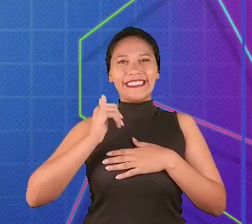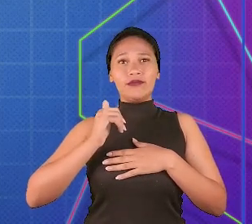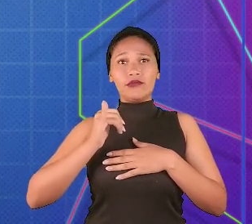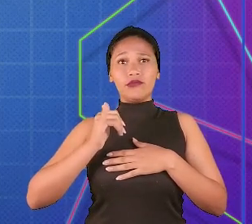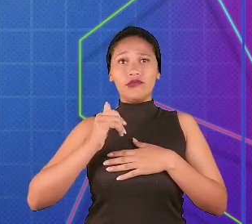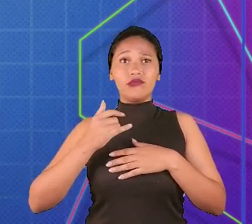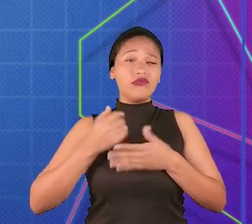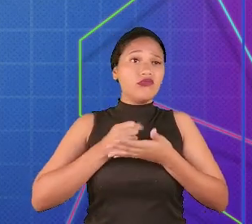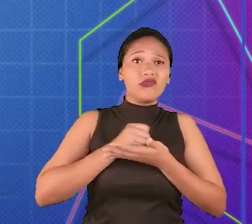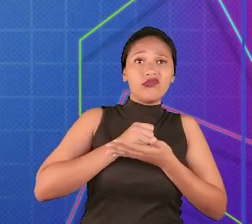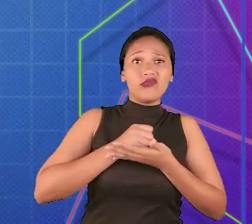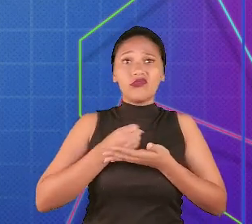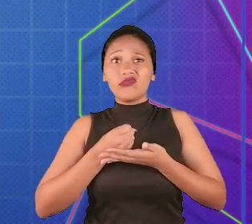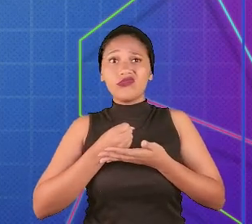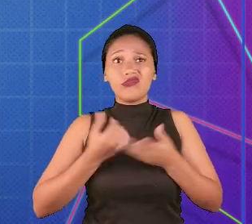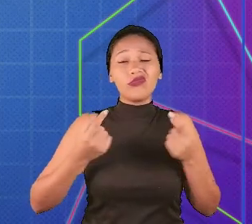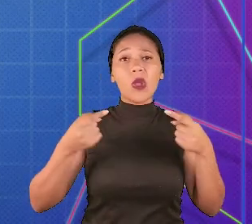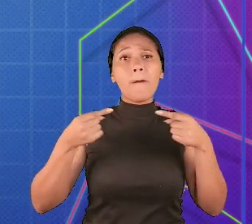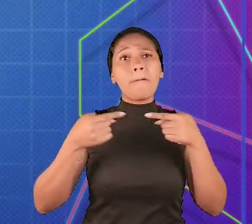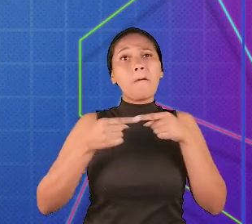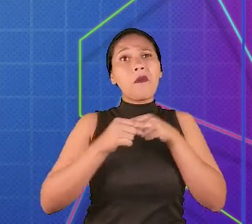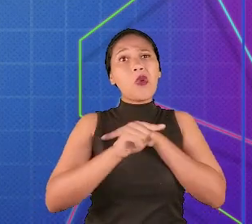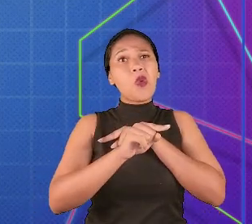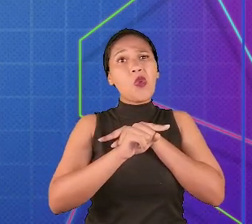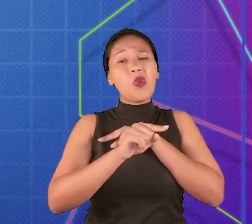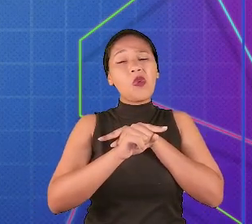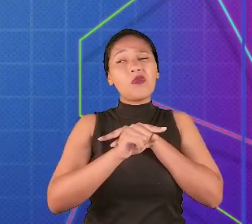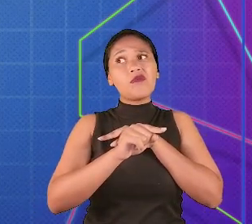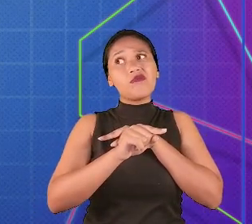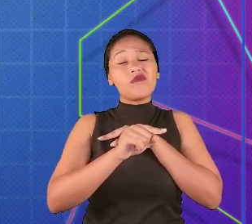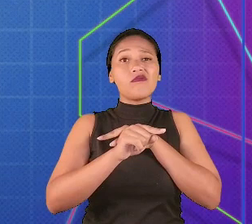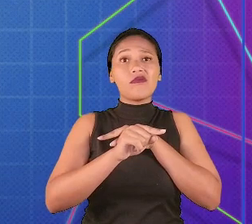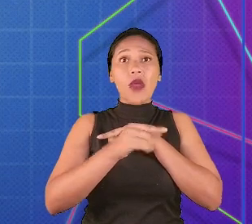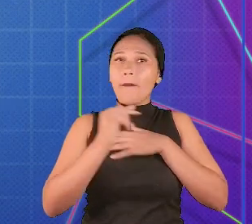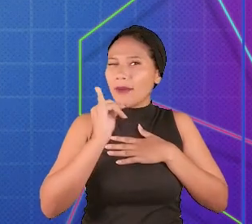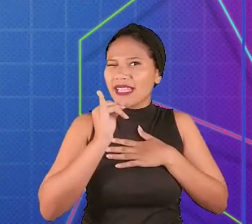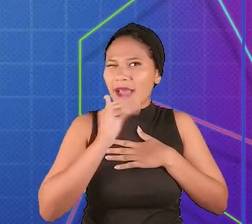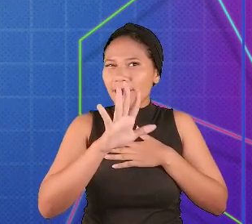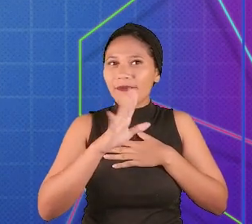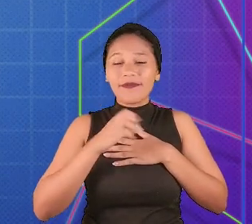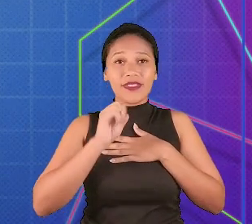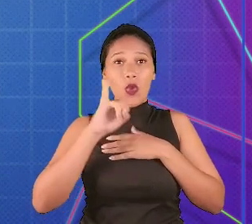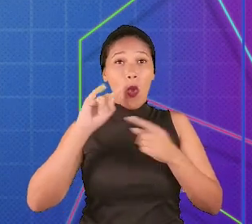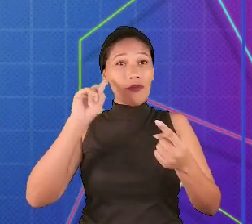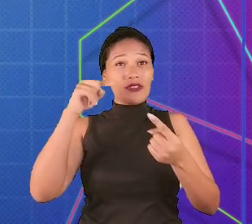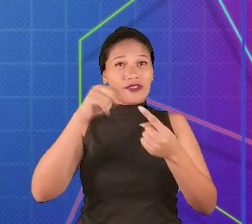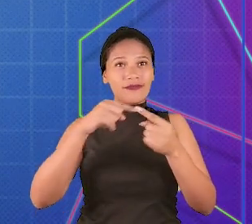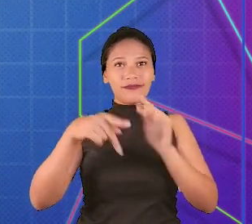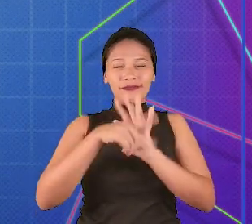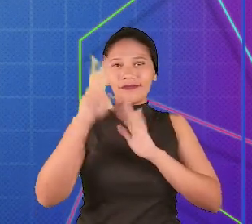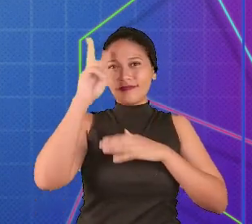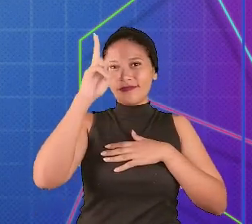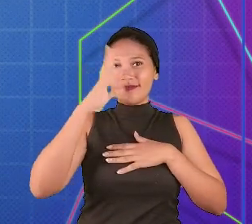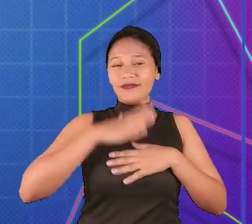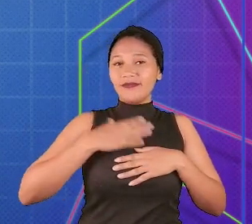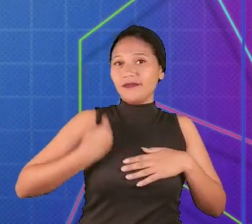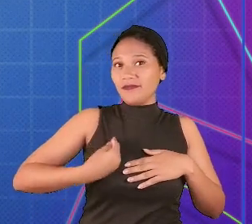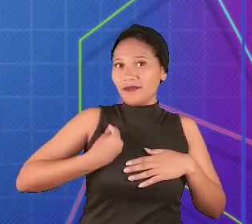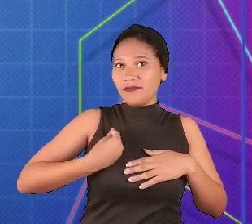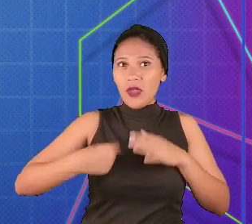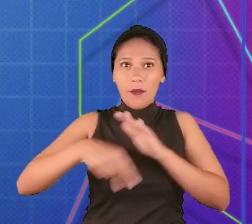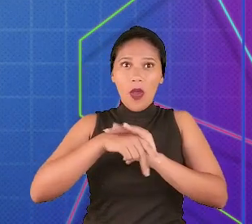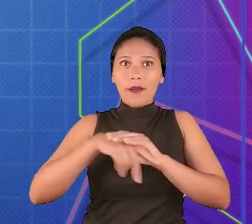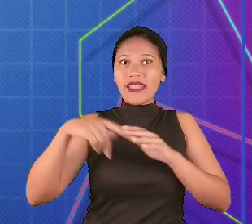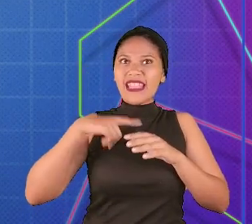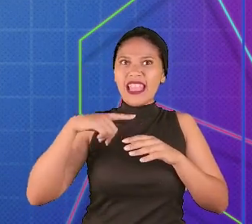detalhes se a maneira como o jogo funciona não tem relação nenhuma com isso. Por exemplo, se o objetivo da minha história é sobreviver a um